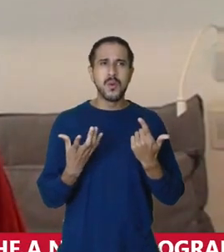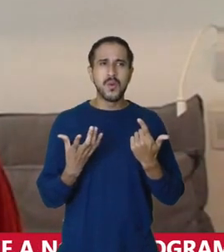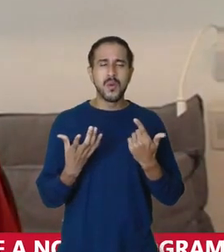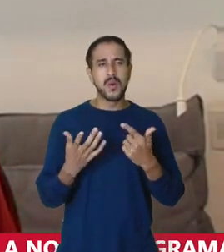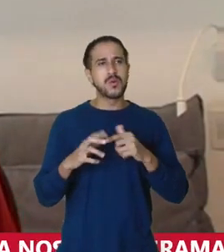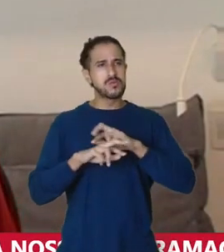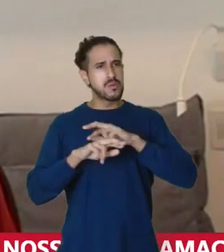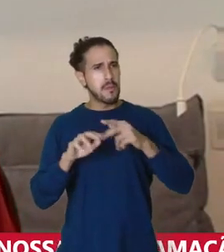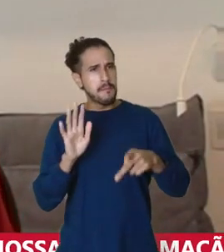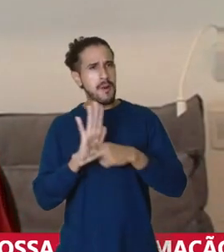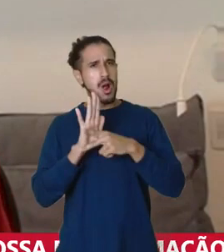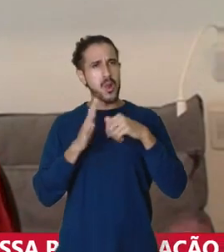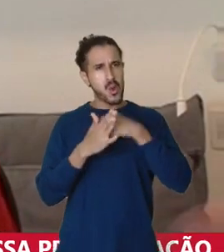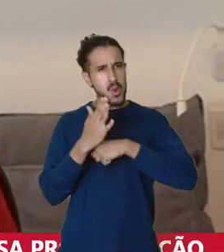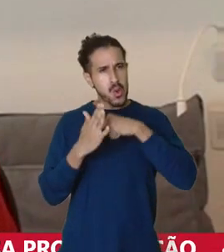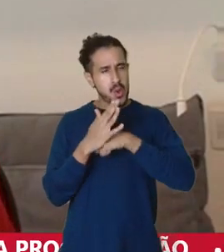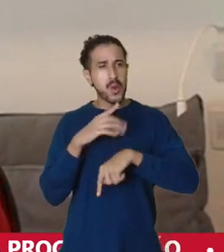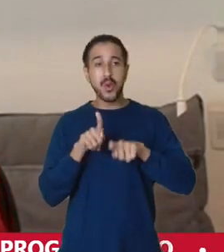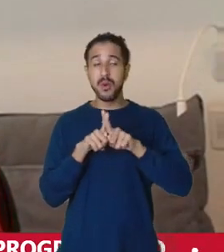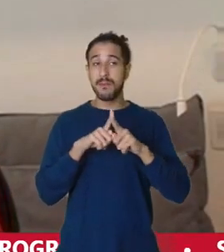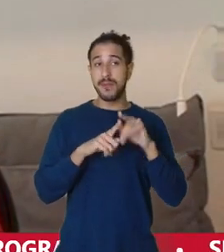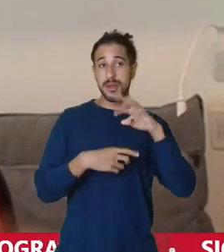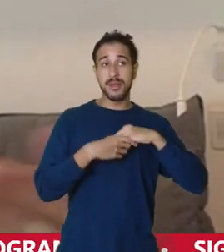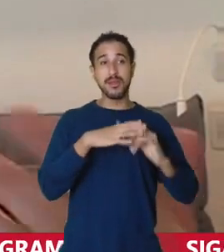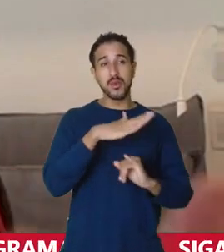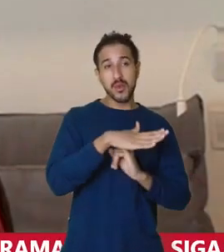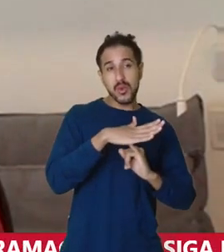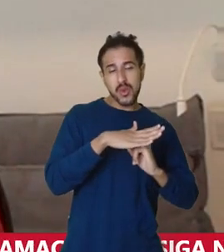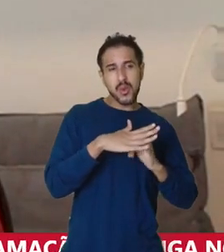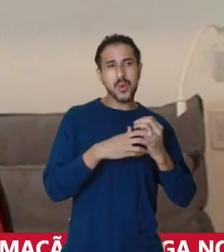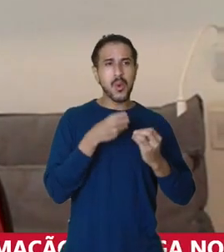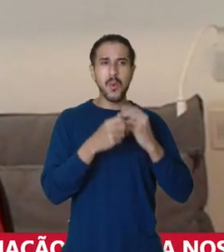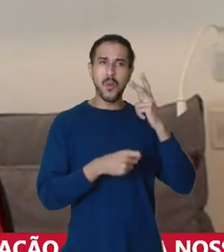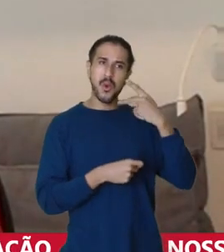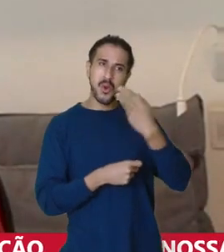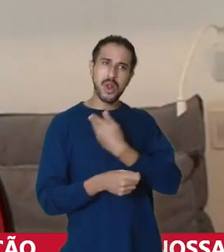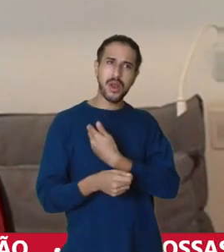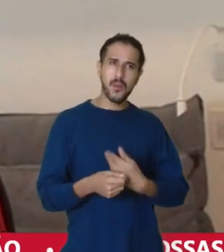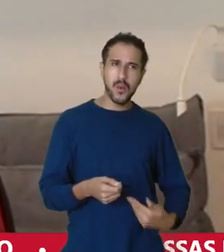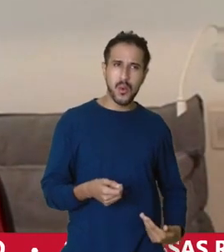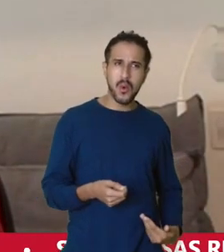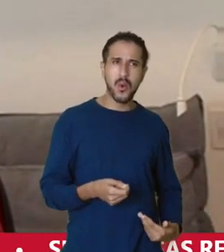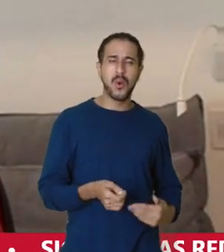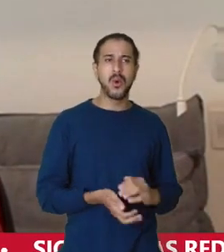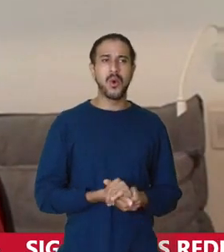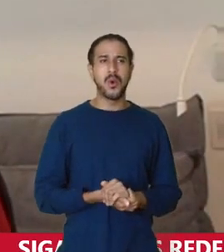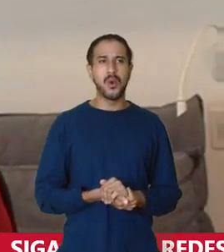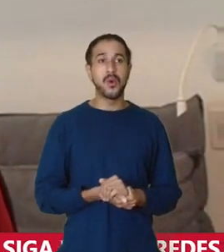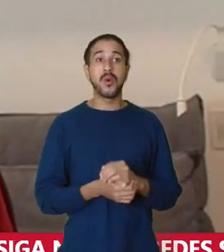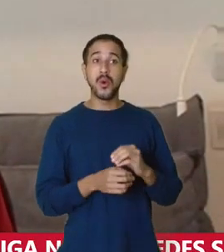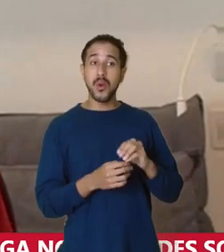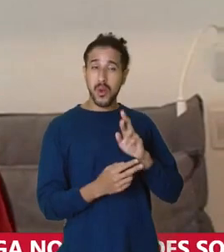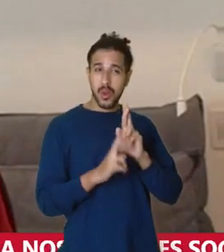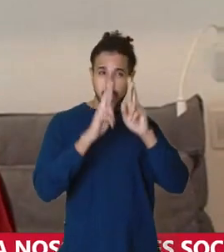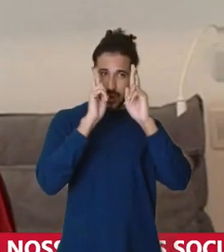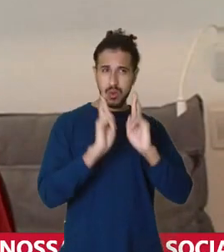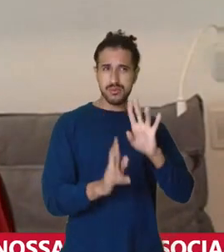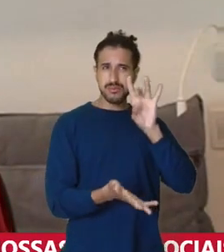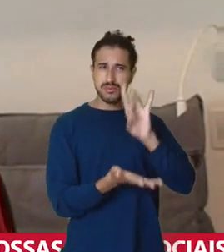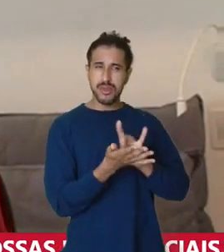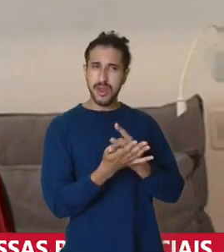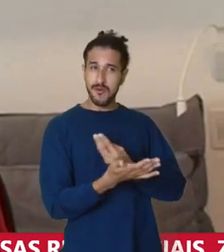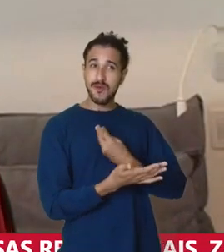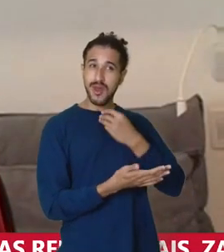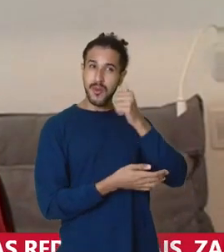as próprias lutas e, institucionalmente, por meio de políticas públicas, o respeito efetivo pelas vidas